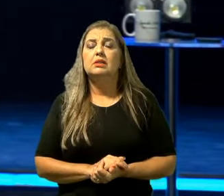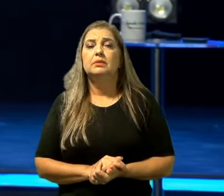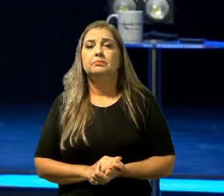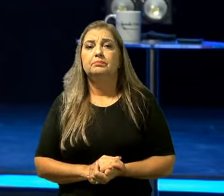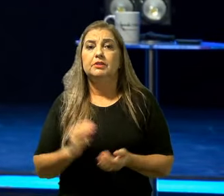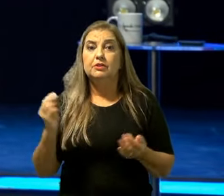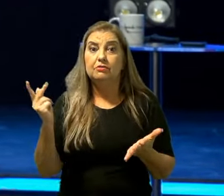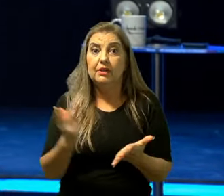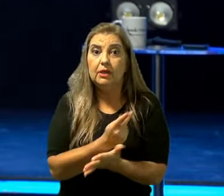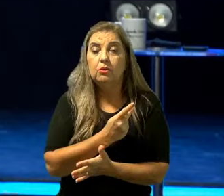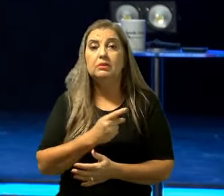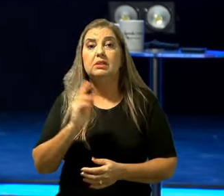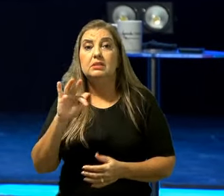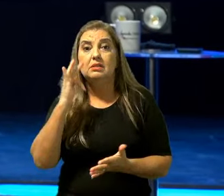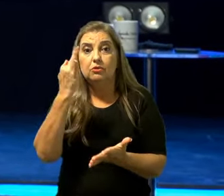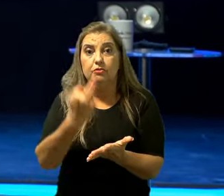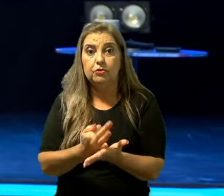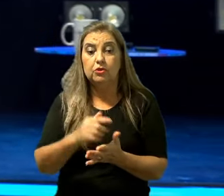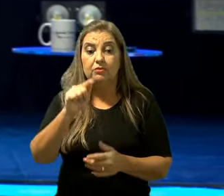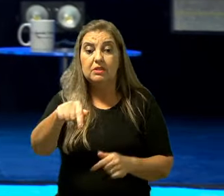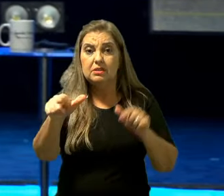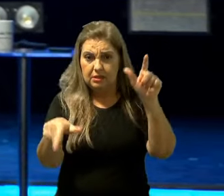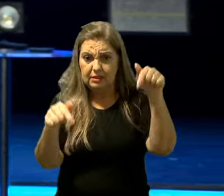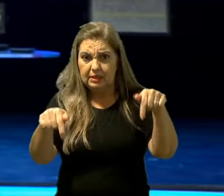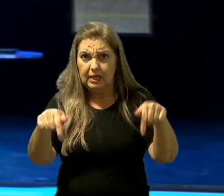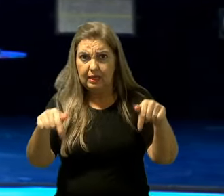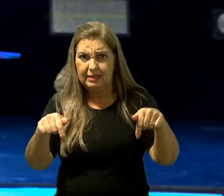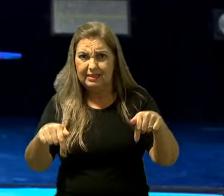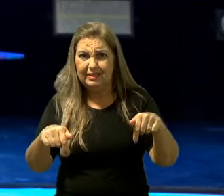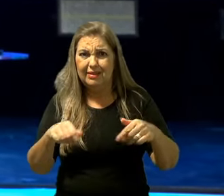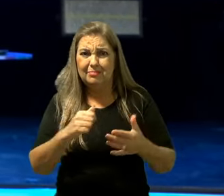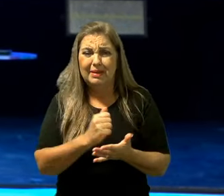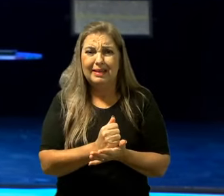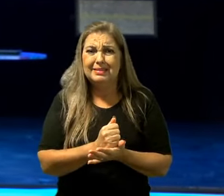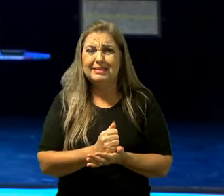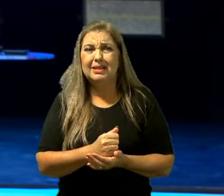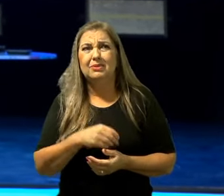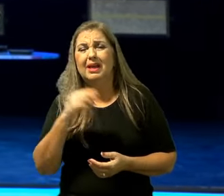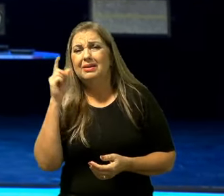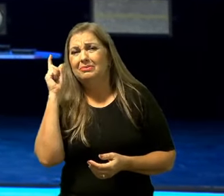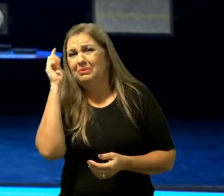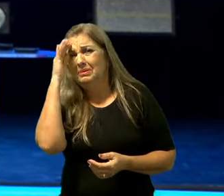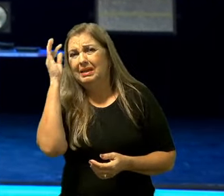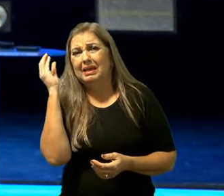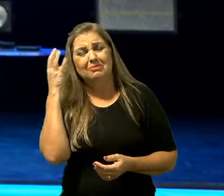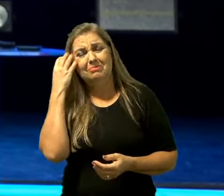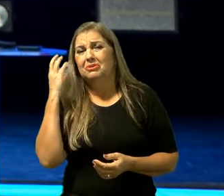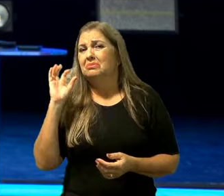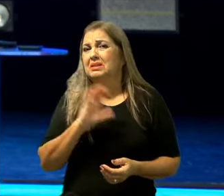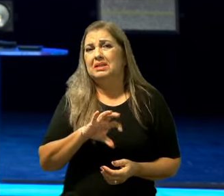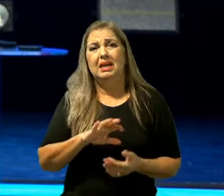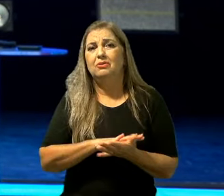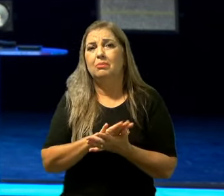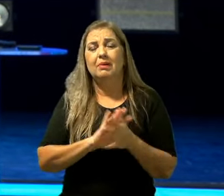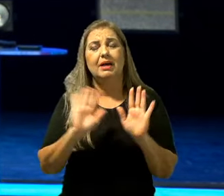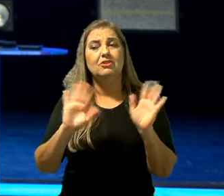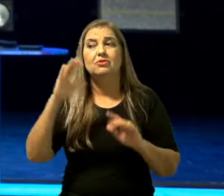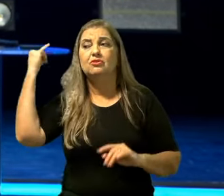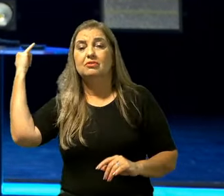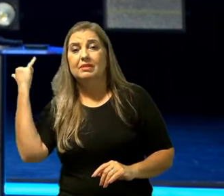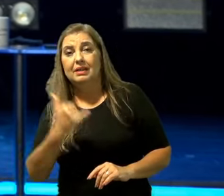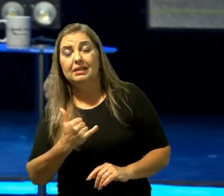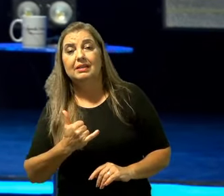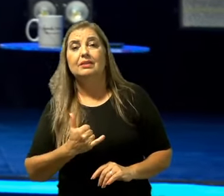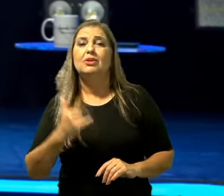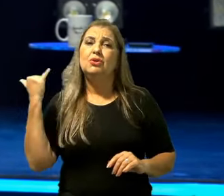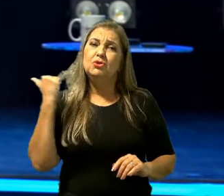está aqui e está passando por algum processo e você está pensando em desistir, e Deus está falando para você: ei, não é à toa, eu